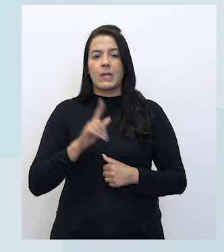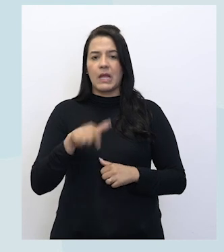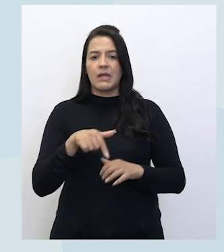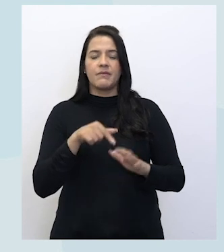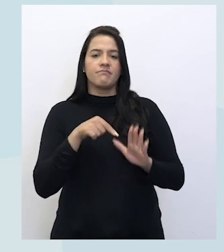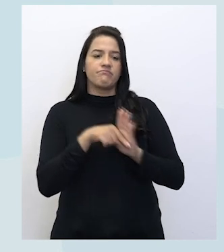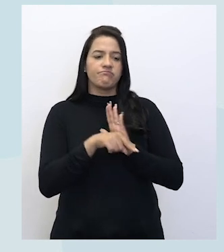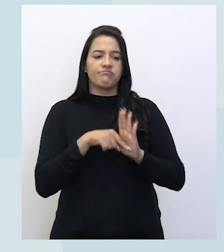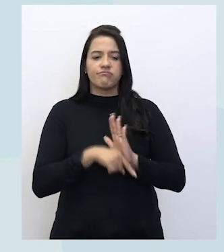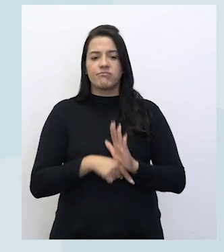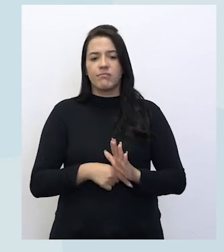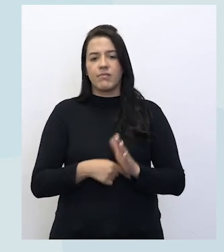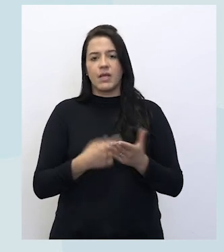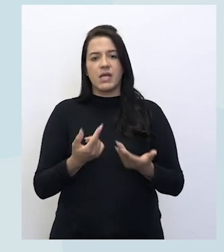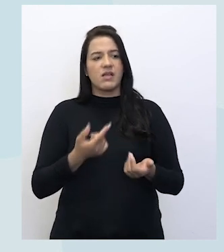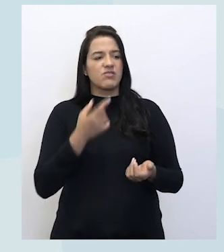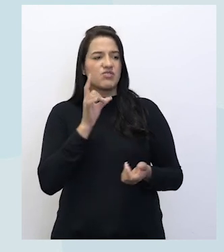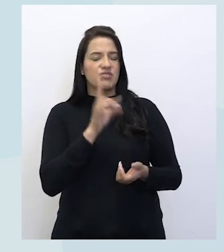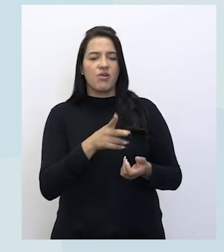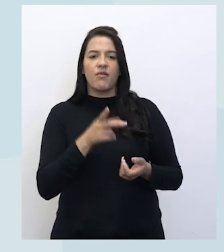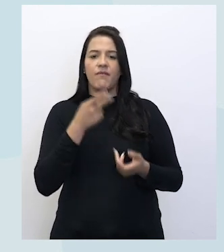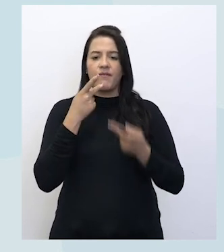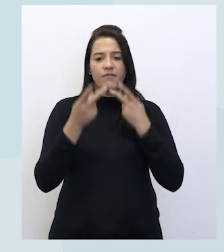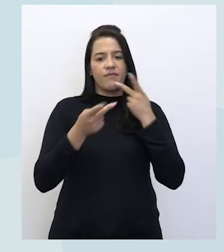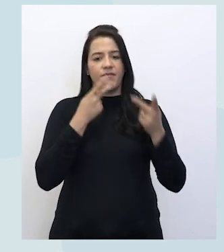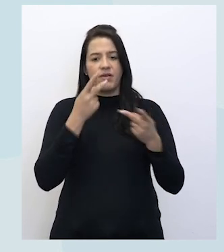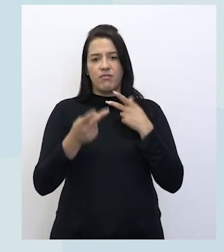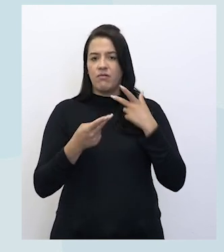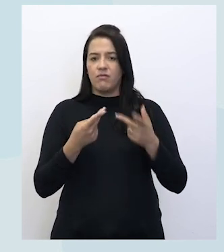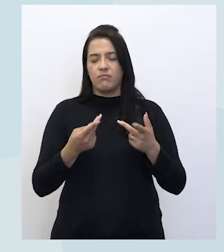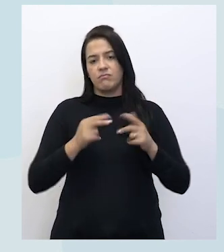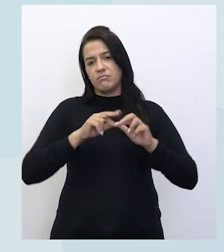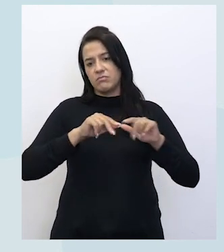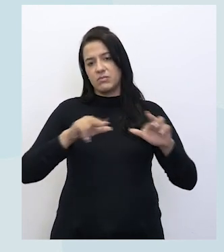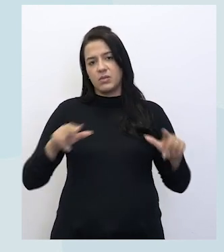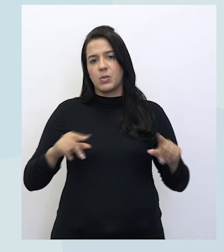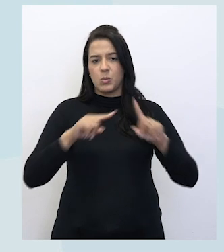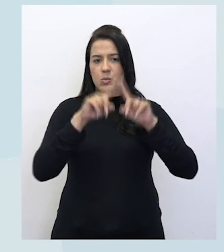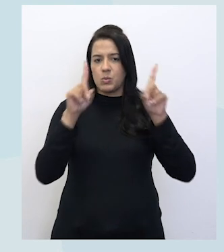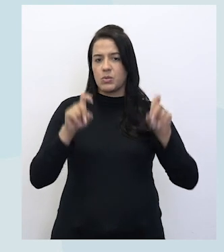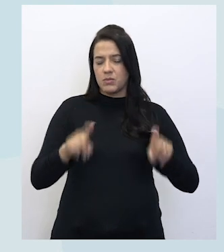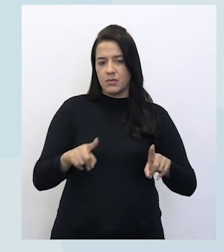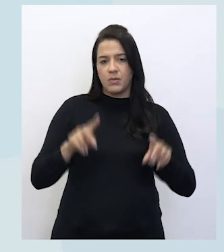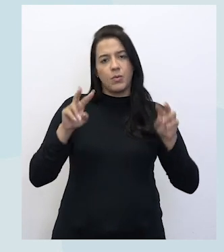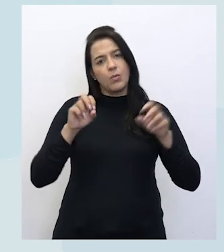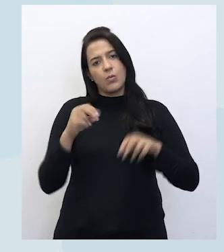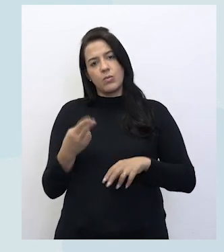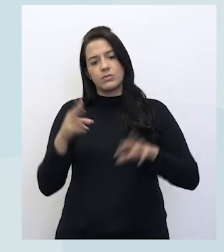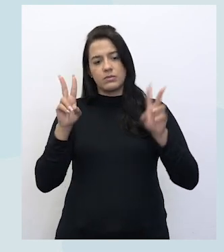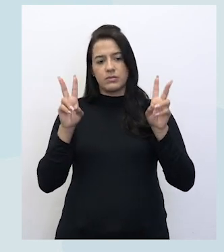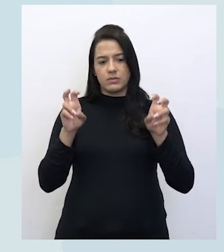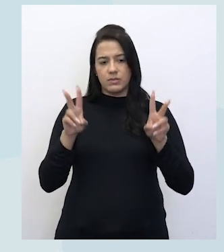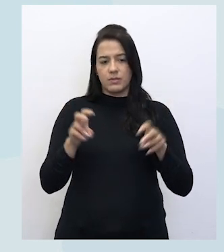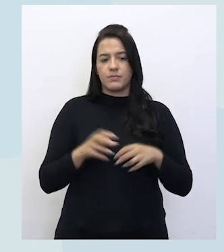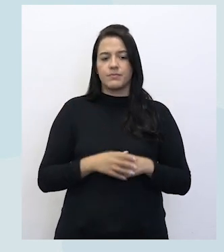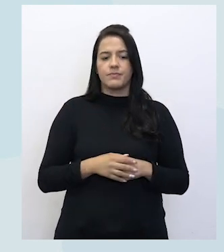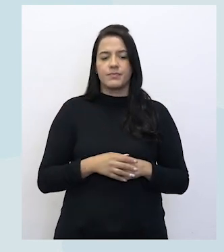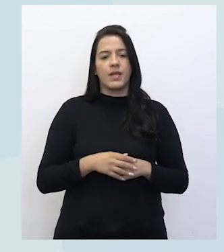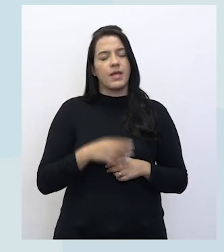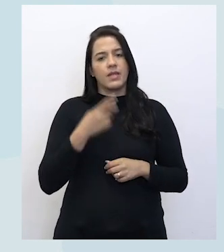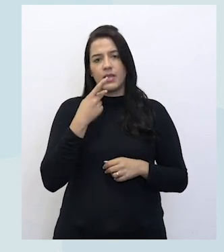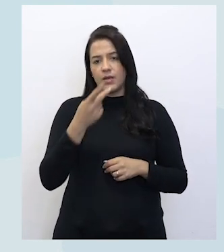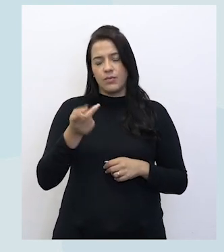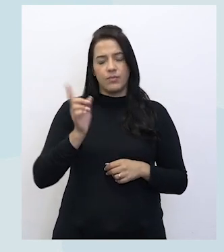Especulação desordenada e infinita sobre qualquer questão ou assunto, isso certamente não